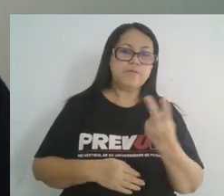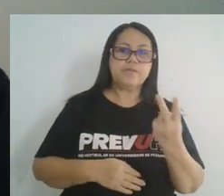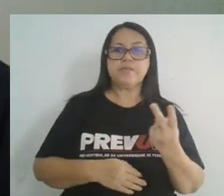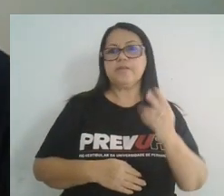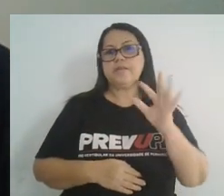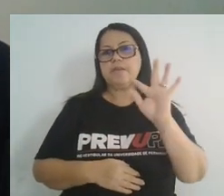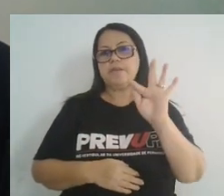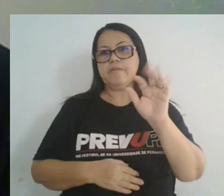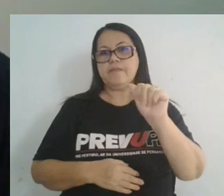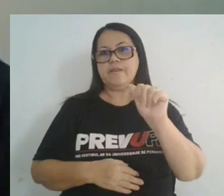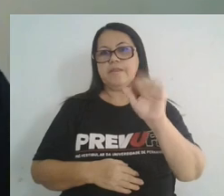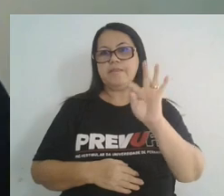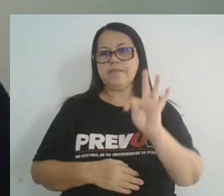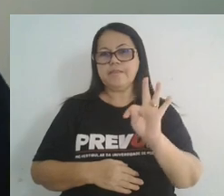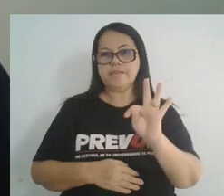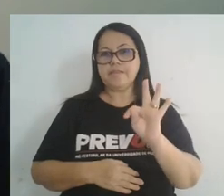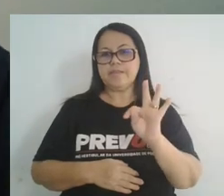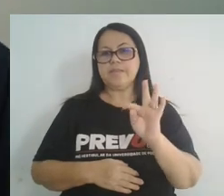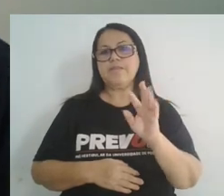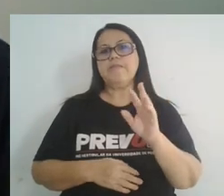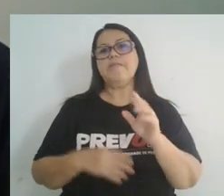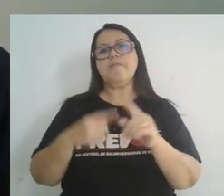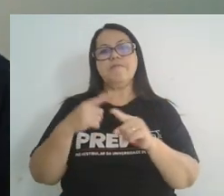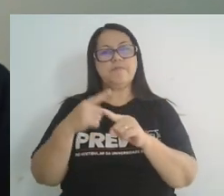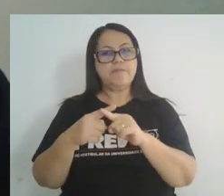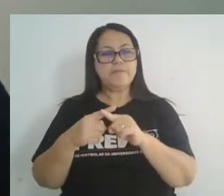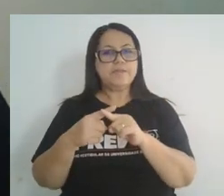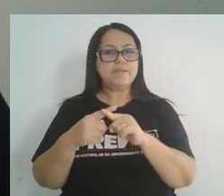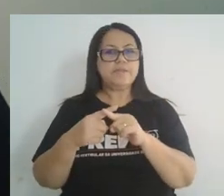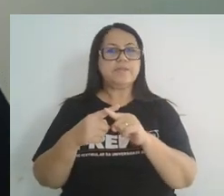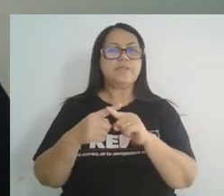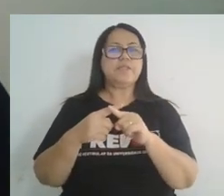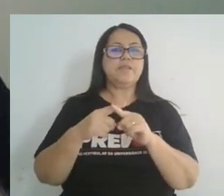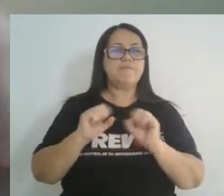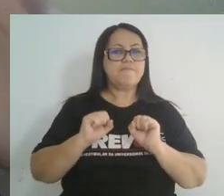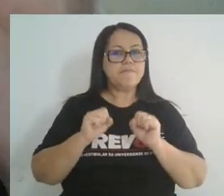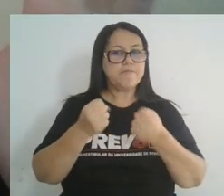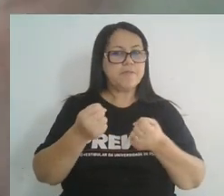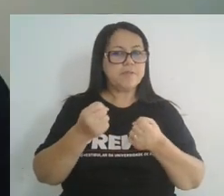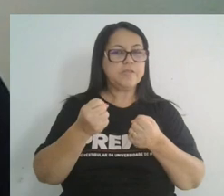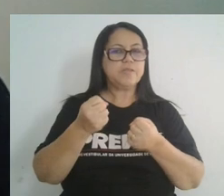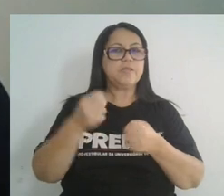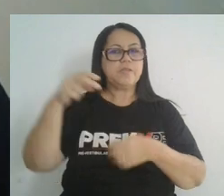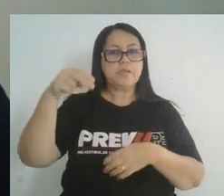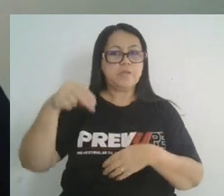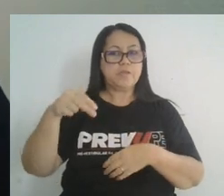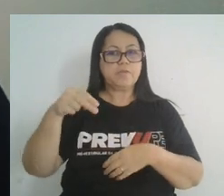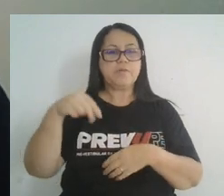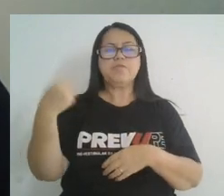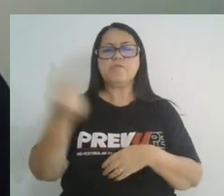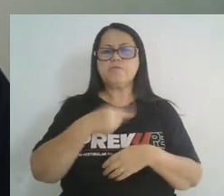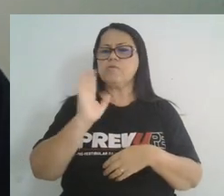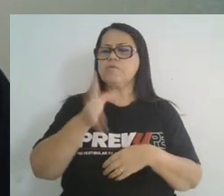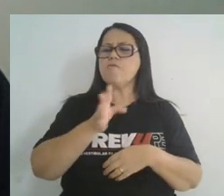de coeficiente de atrito estático vezes a força normal, que é a expressão que nós todos